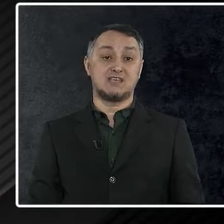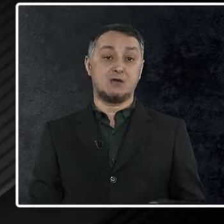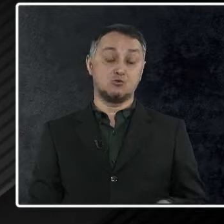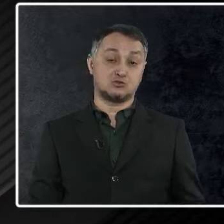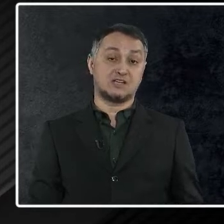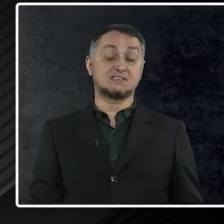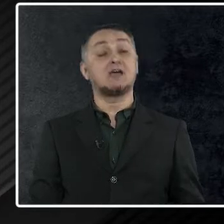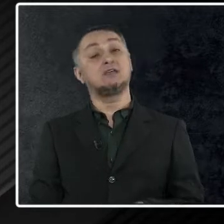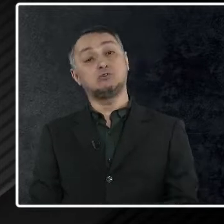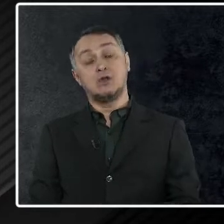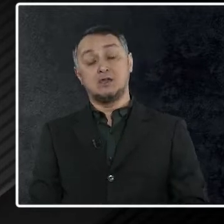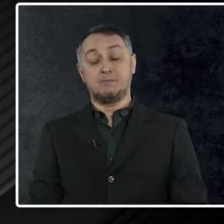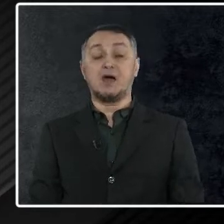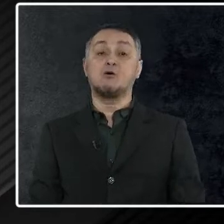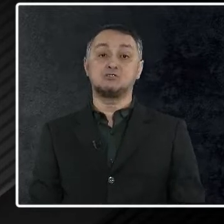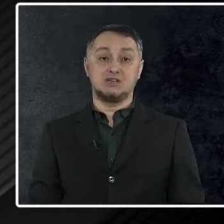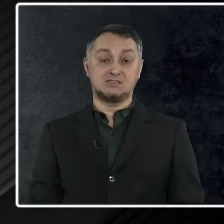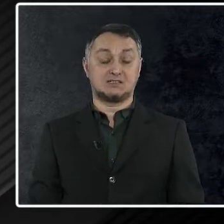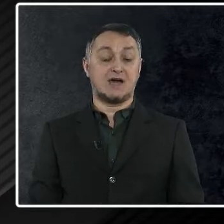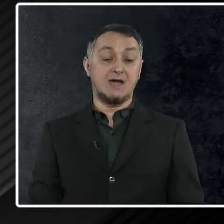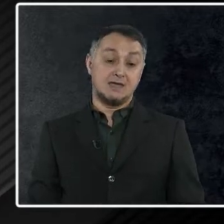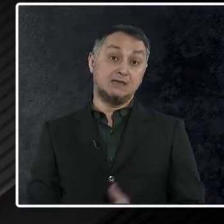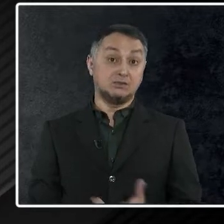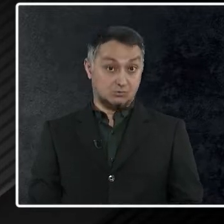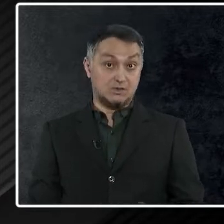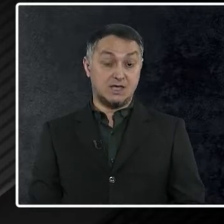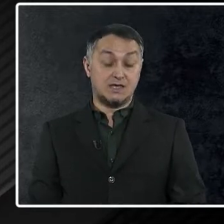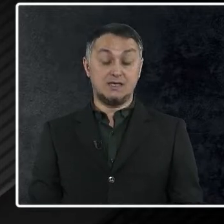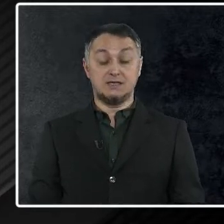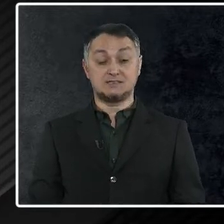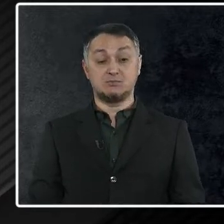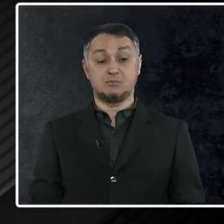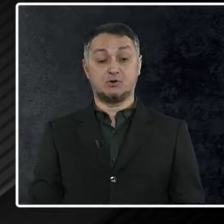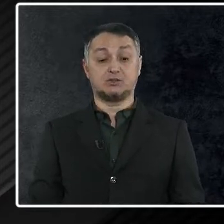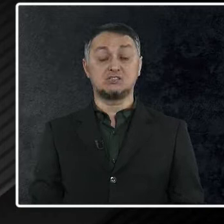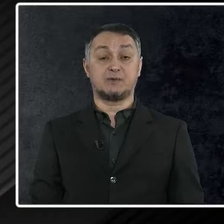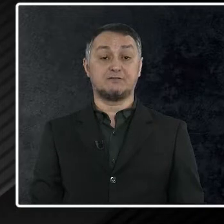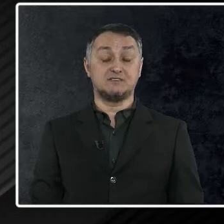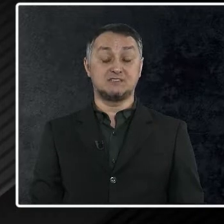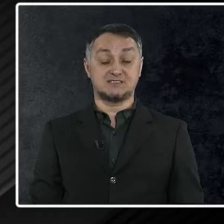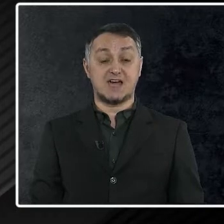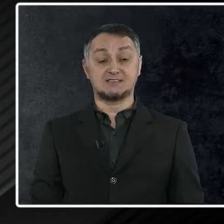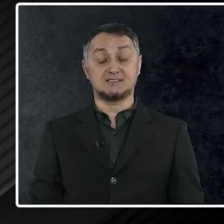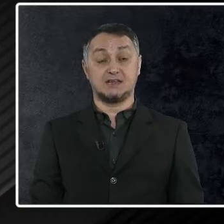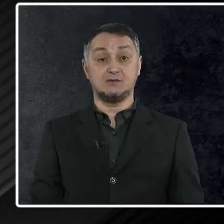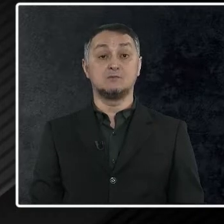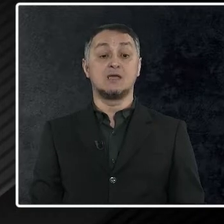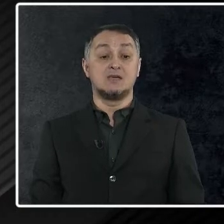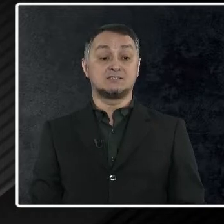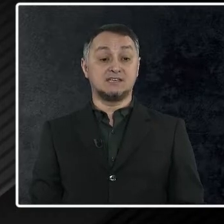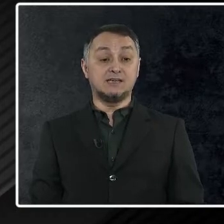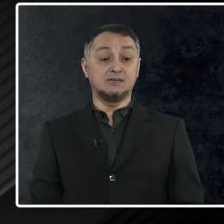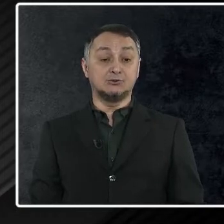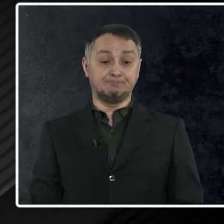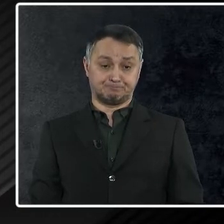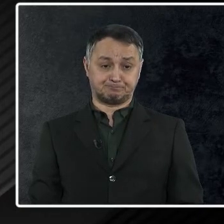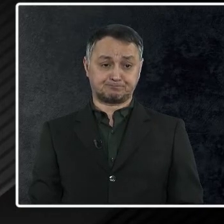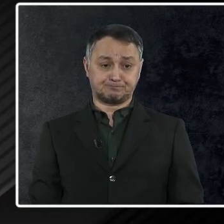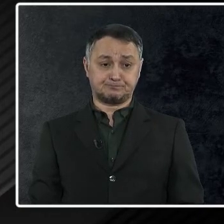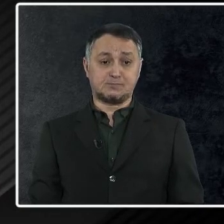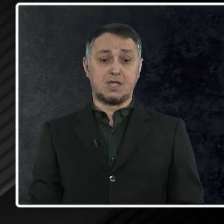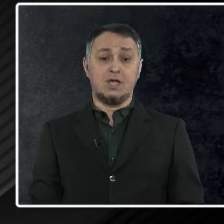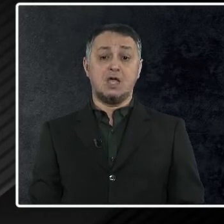eventualmente esse recurso está saindo e para onde ele está indo. E aí isso é muito importante para fim desse rastreio. Seguindo,